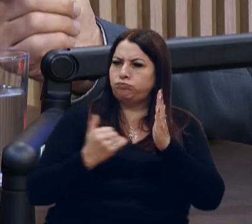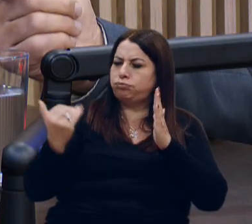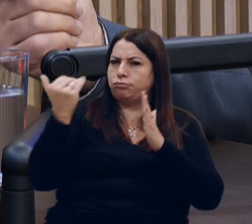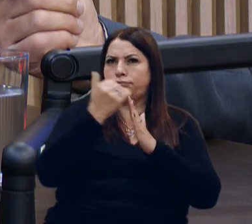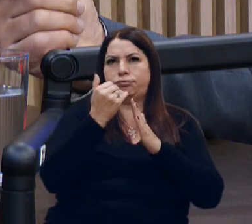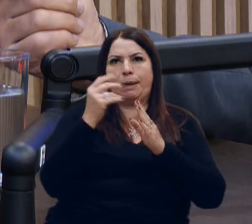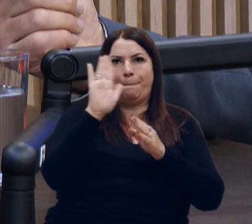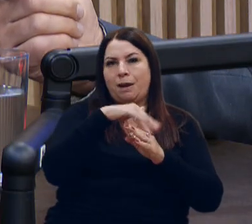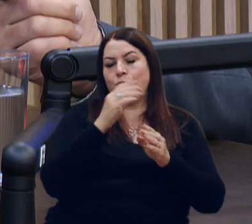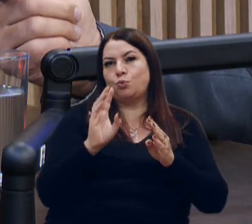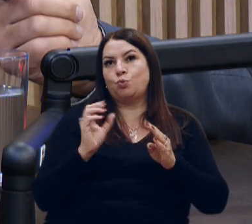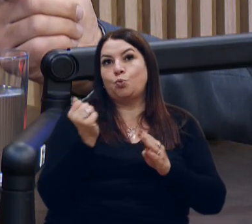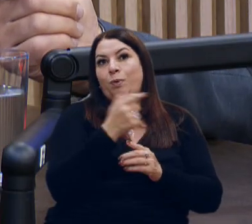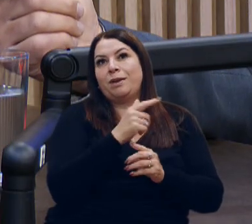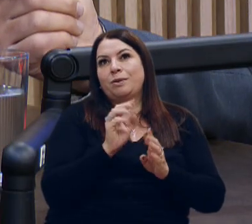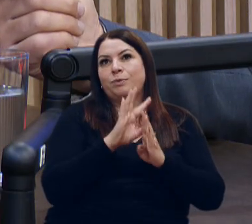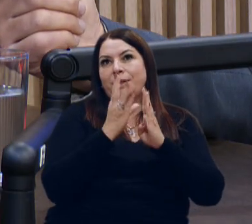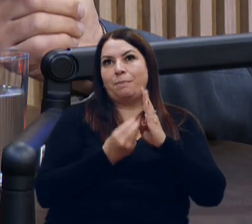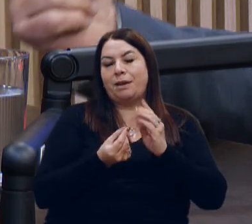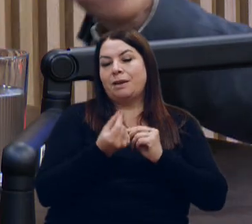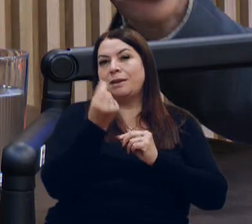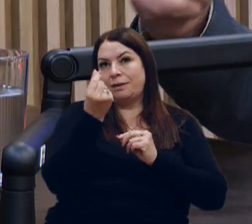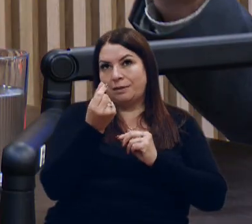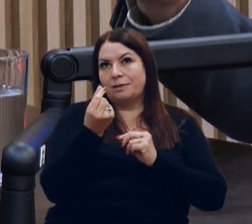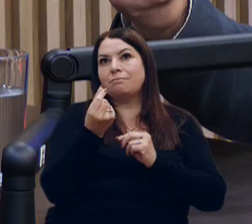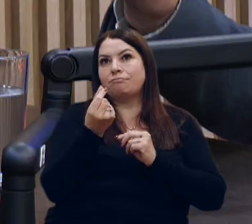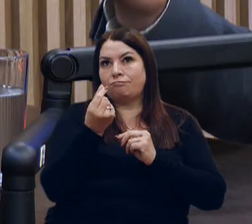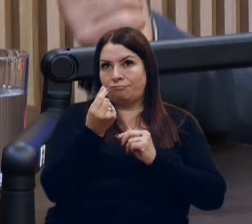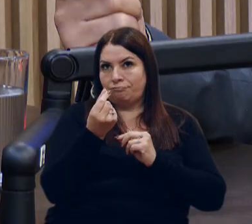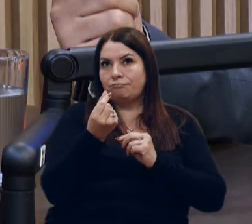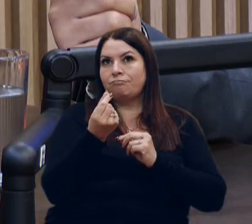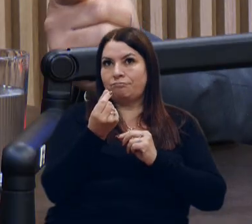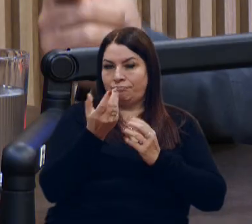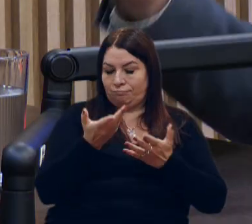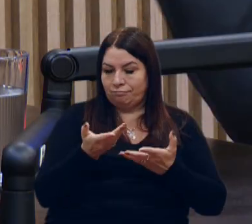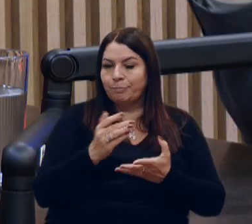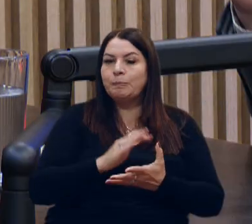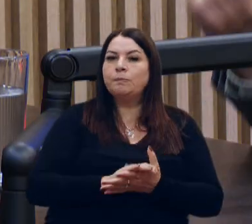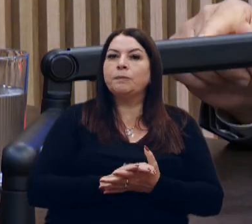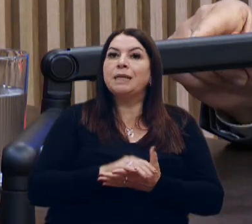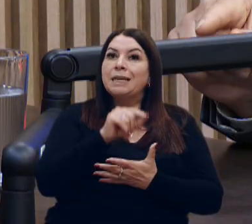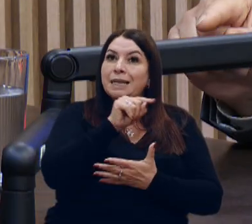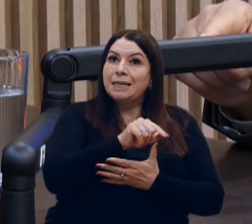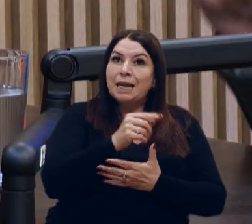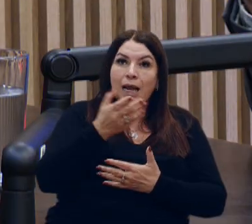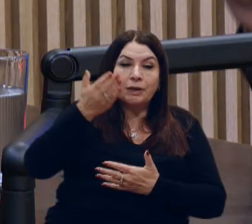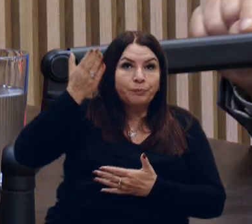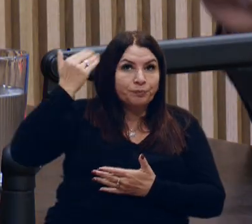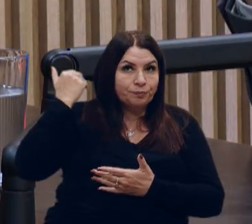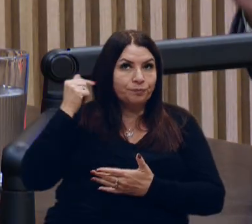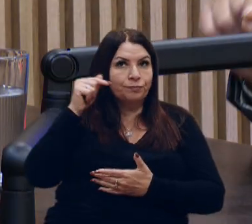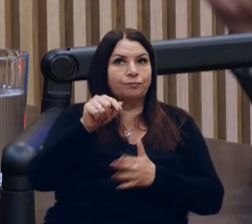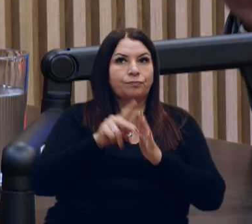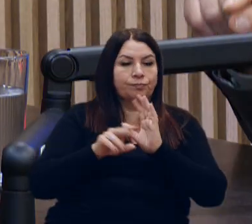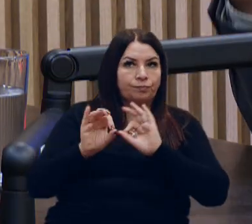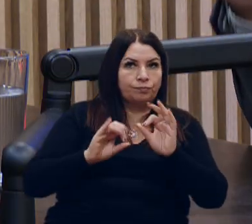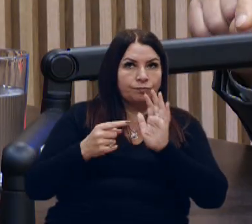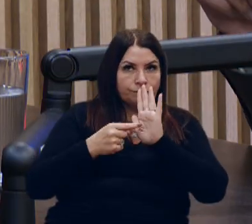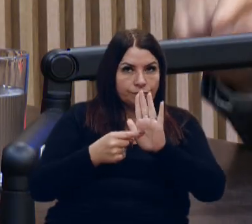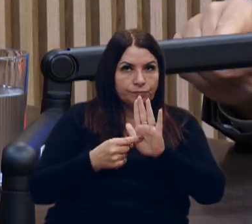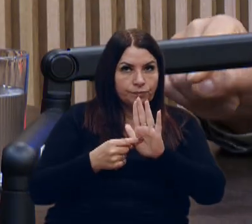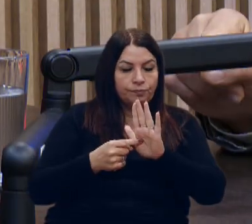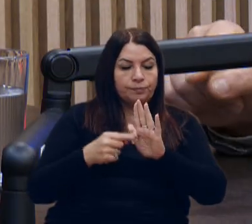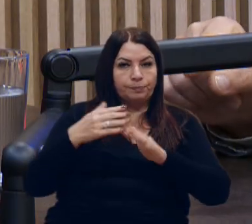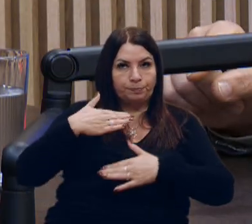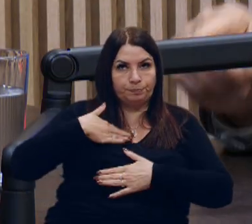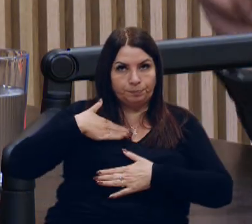Samay em riqueza. Do ponto de vista de caixa. Né? Ela superaria o Samay. Naquela época, esse projeto trazido por este